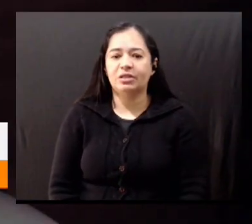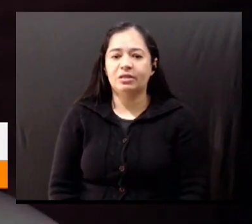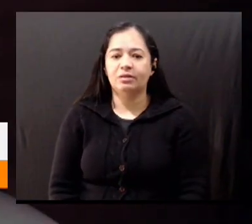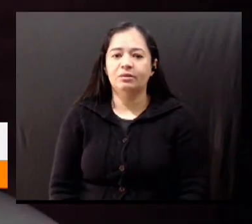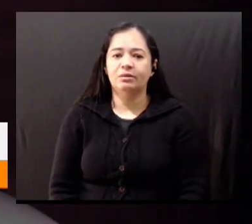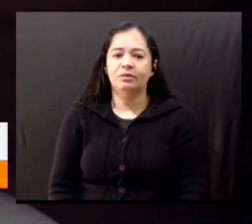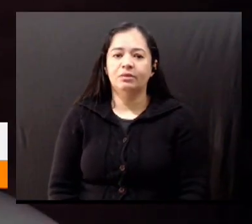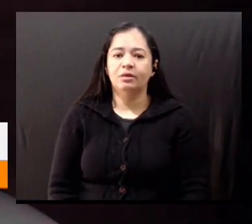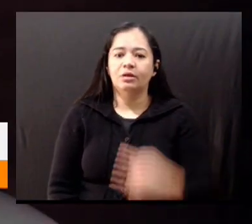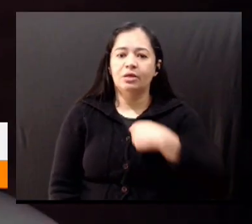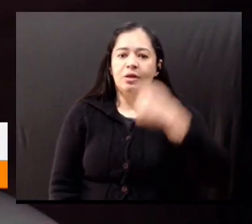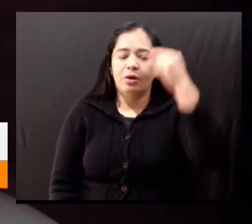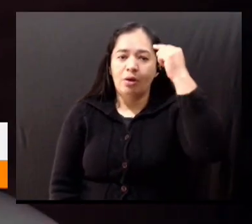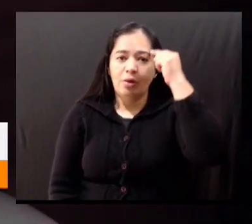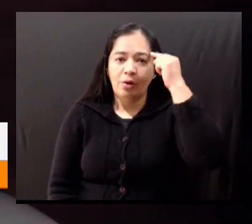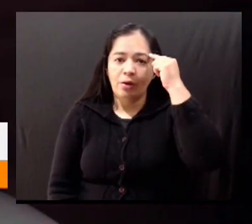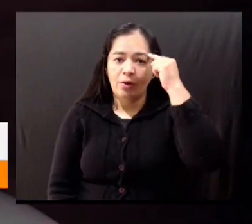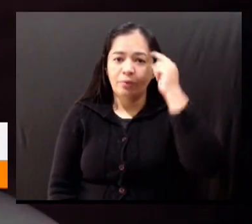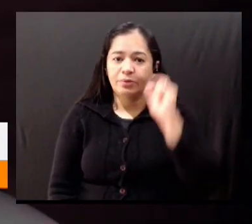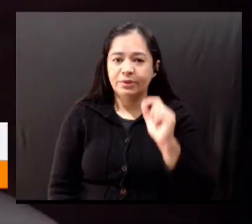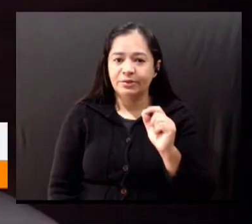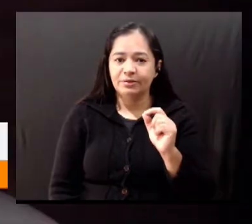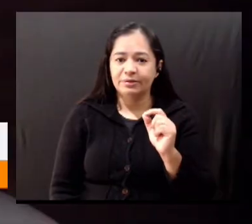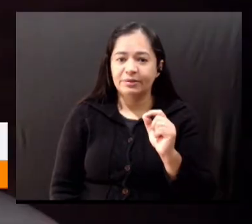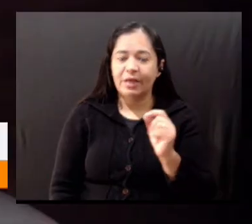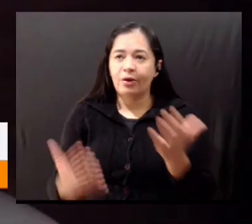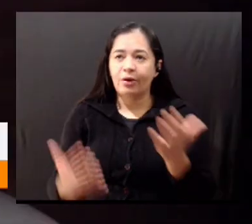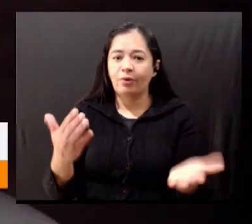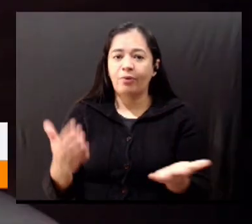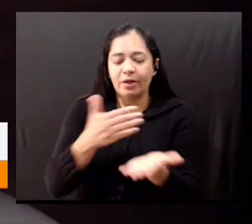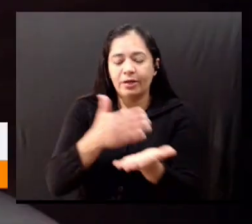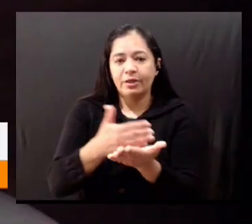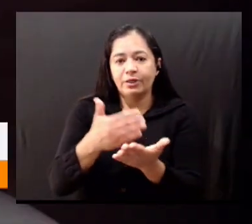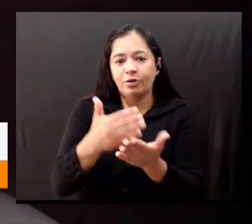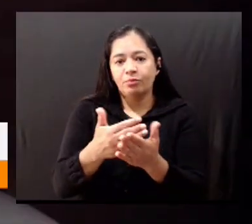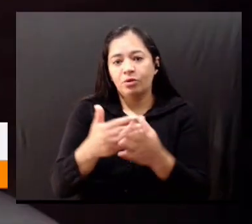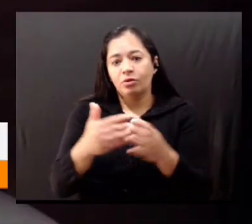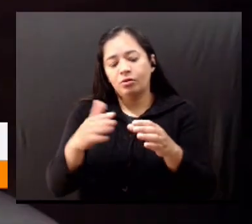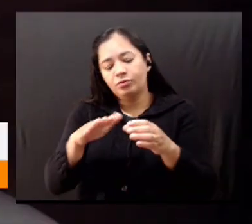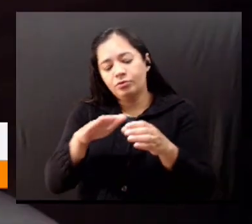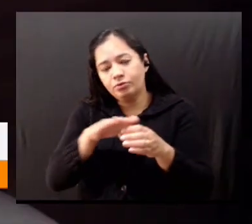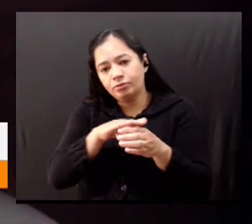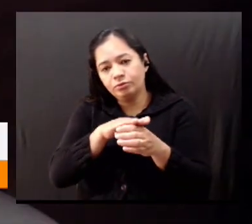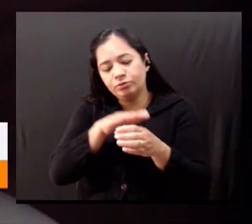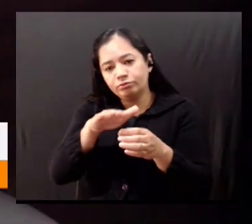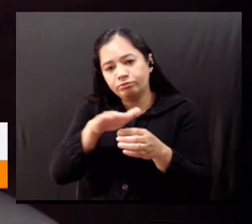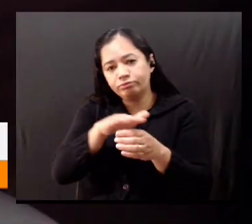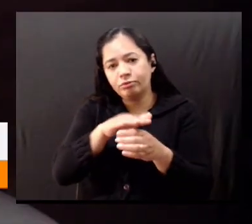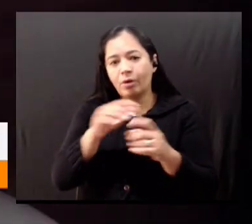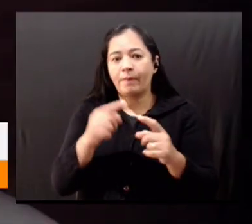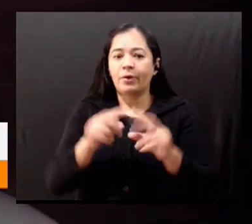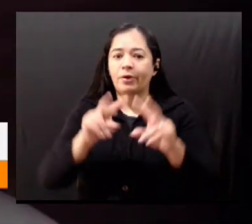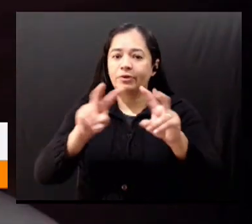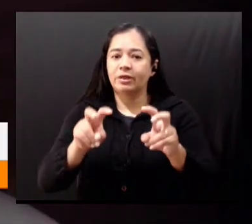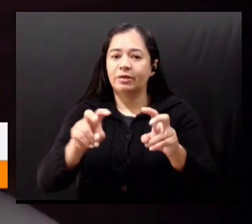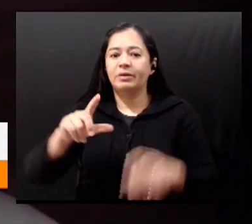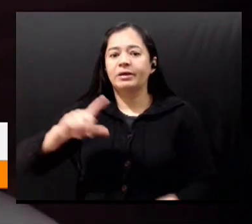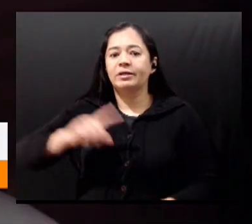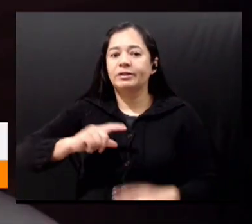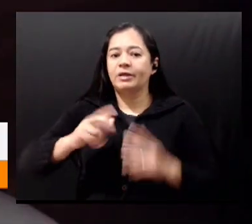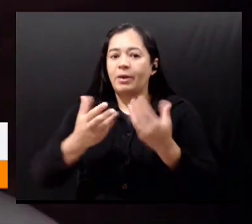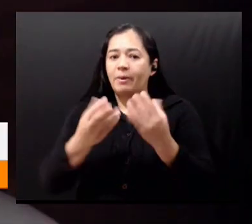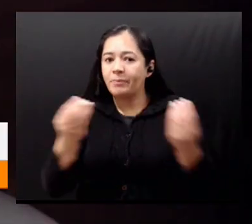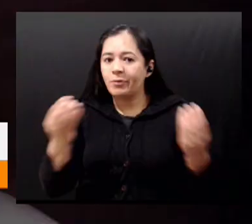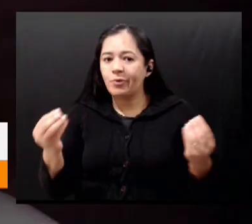pensando num bolo cheio de camadas. Porque eu Ah! acho que esse é um assunto que tem muitas camadas. Eu acho que a Aham. Giovana vai concordar comigo, né,